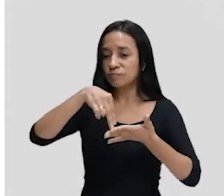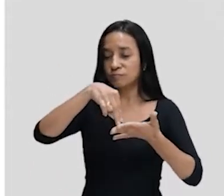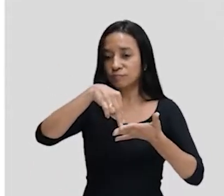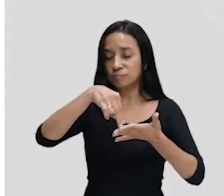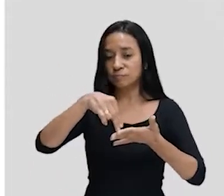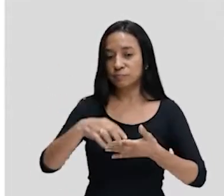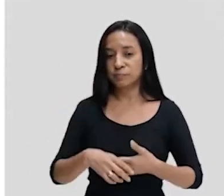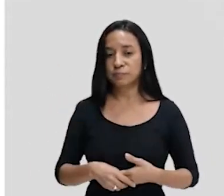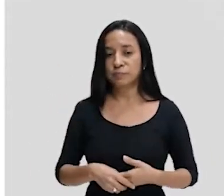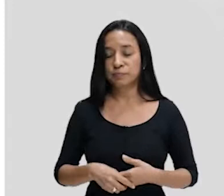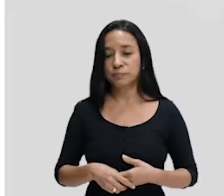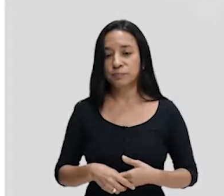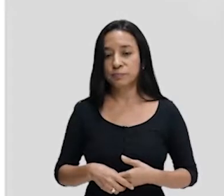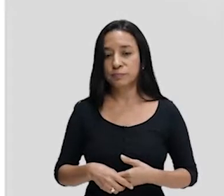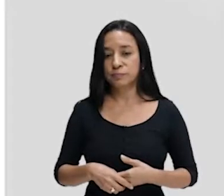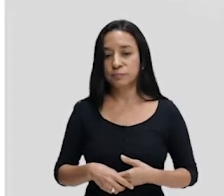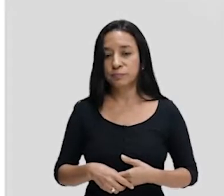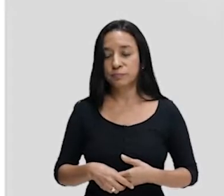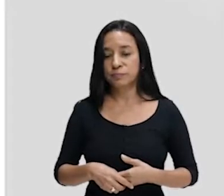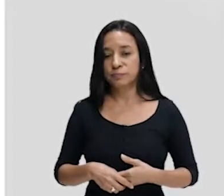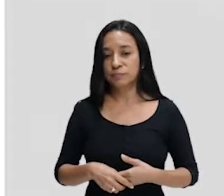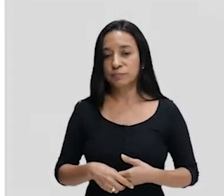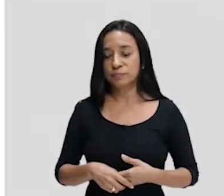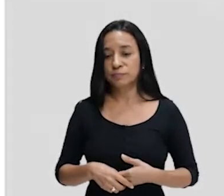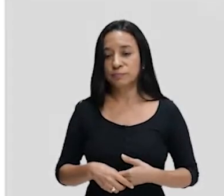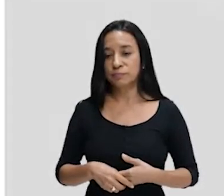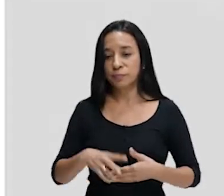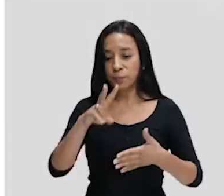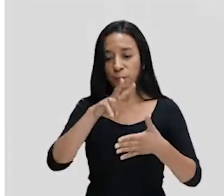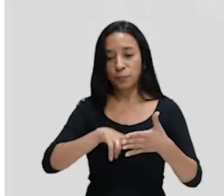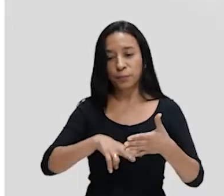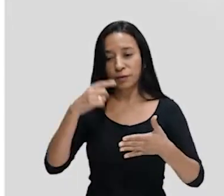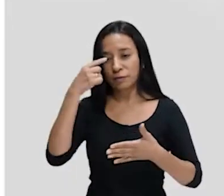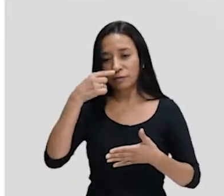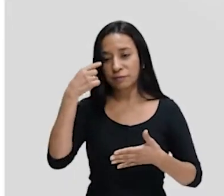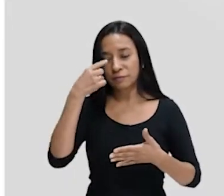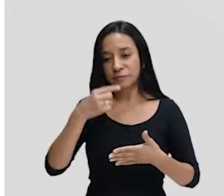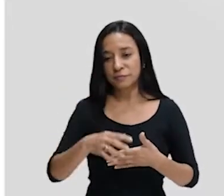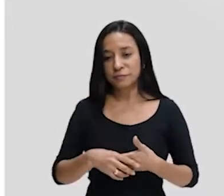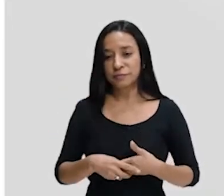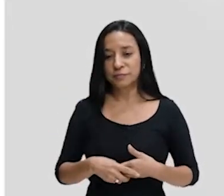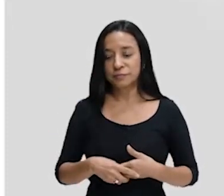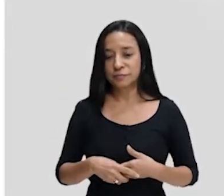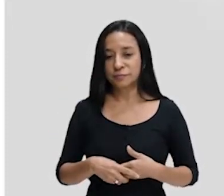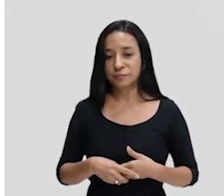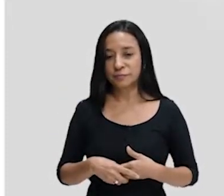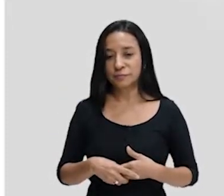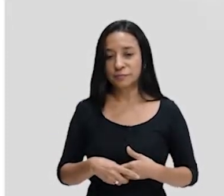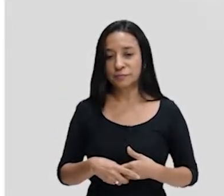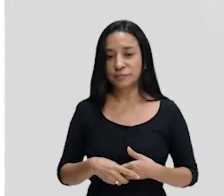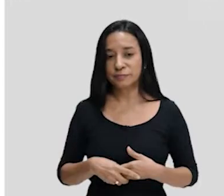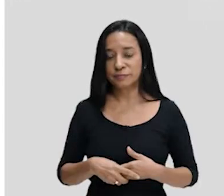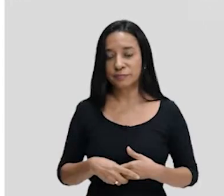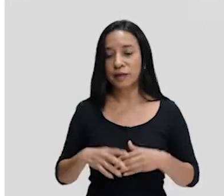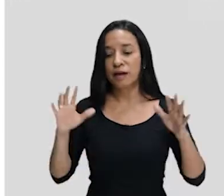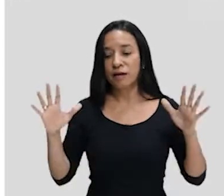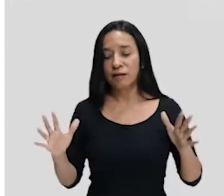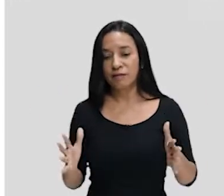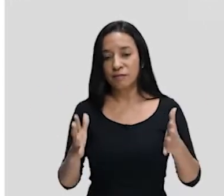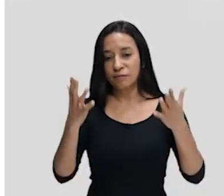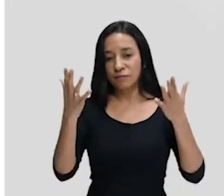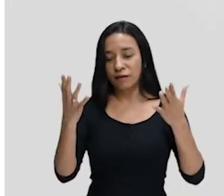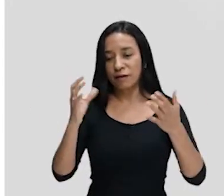domingo de Pascua. Fiesta de la Iglesia Católica destinada a celebrar a Eucaristia. Então, é uma